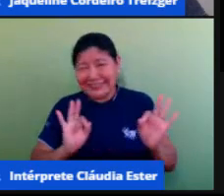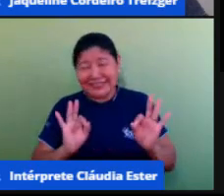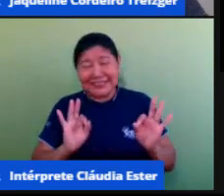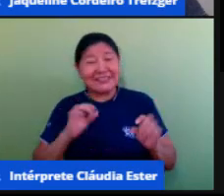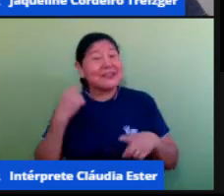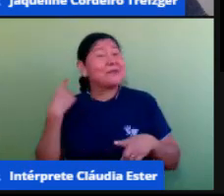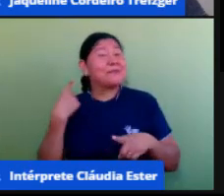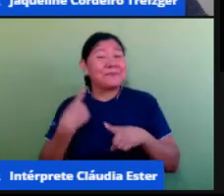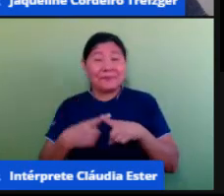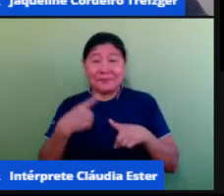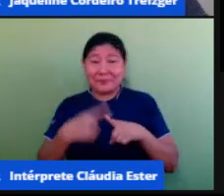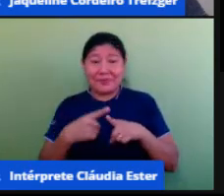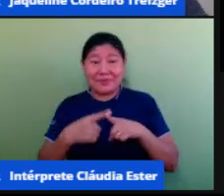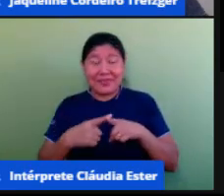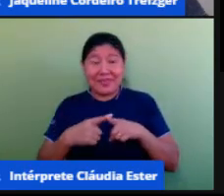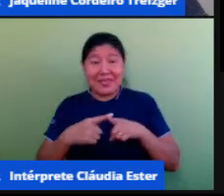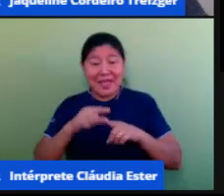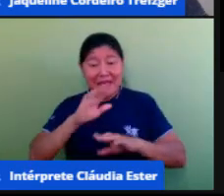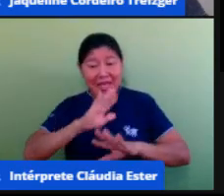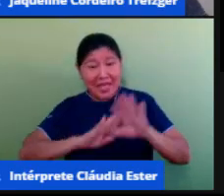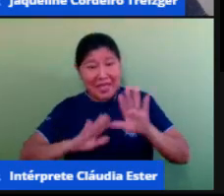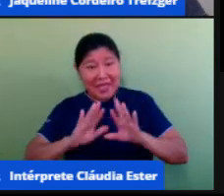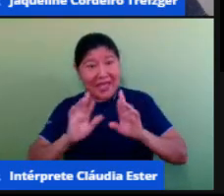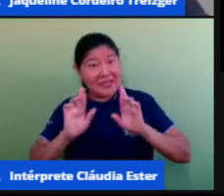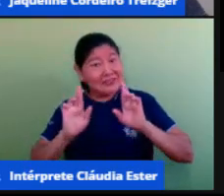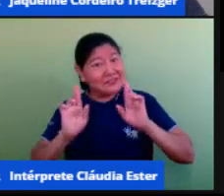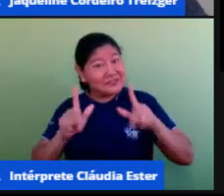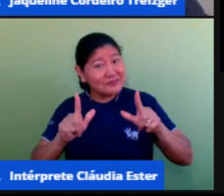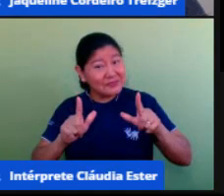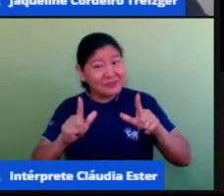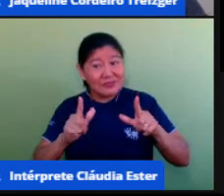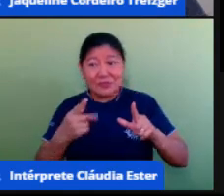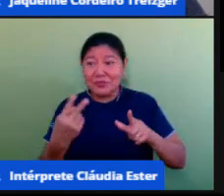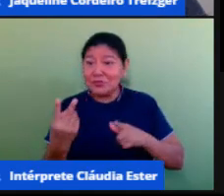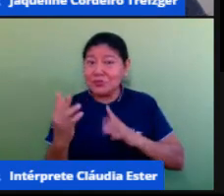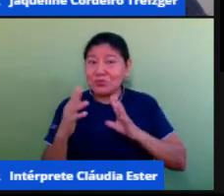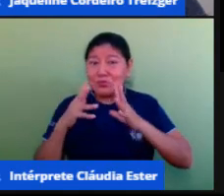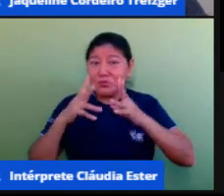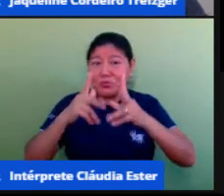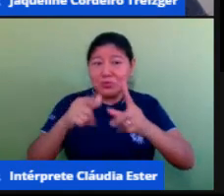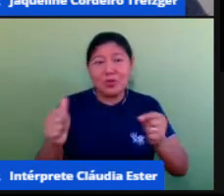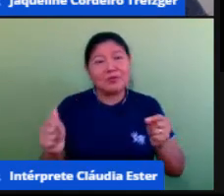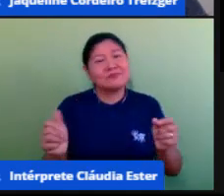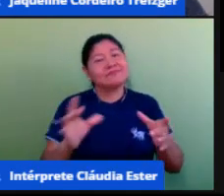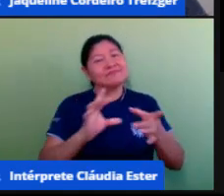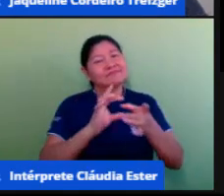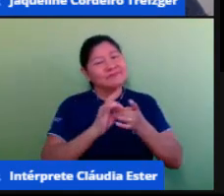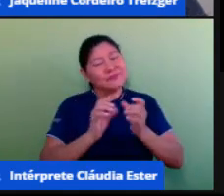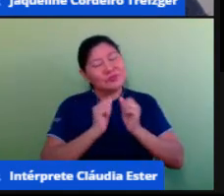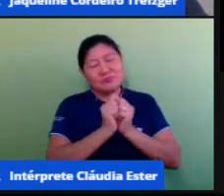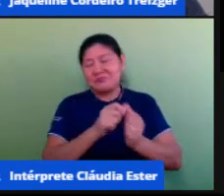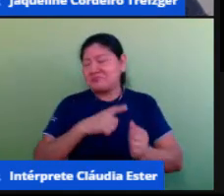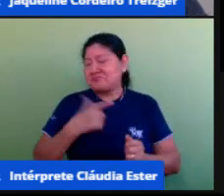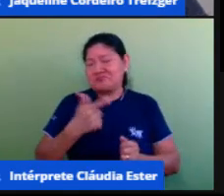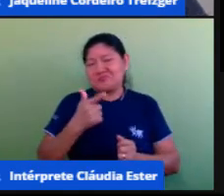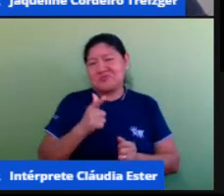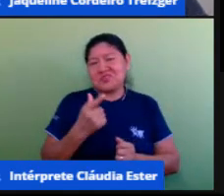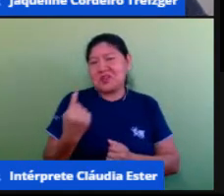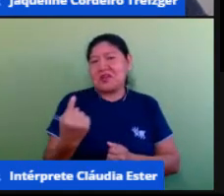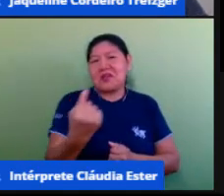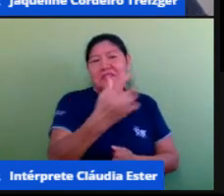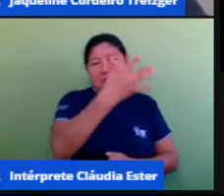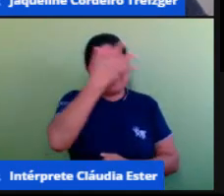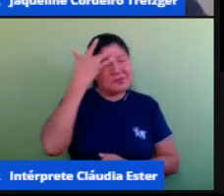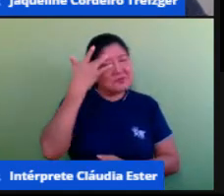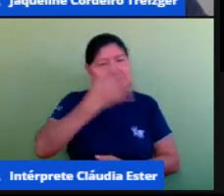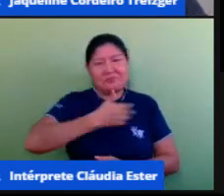Afinal, apesar das diferenças, estavam todos no mesmo barco. E ali, ninguém era melhor do que ninguém.